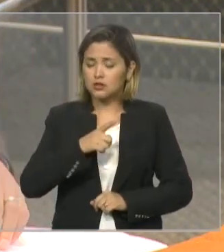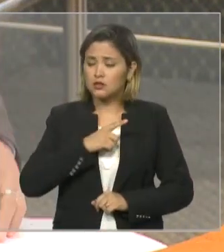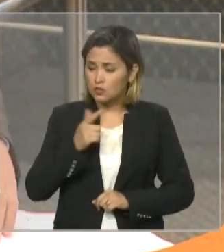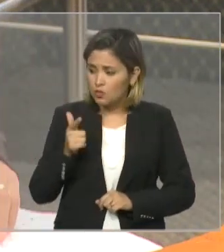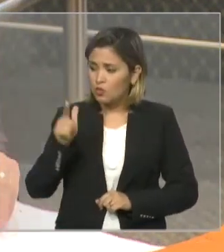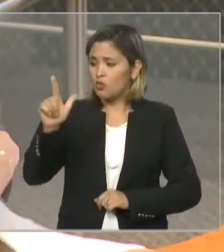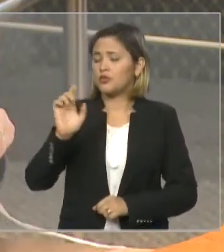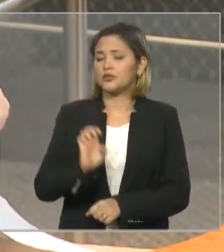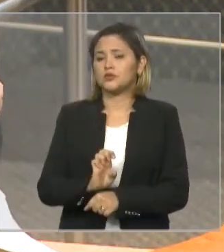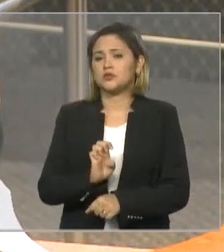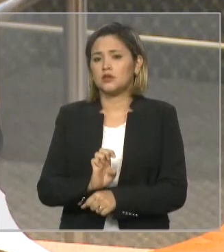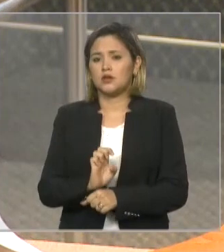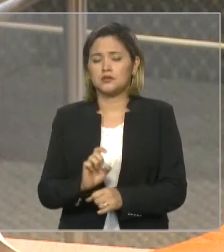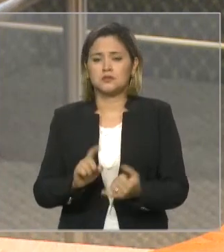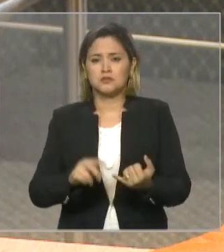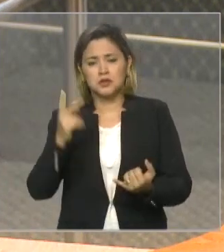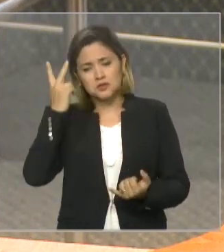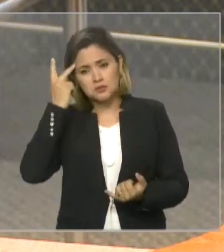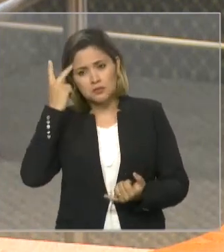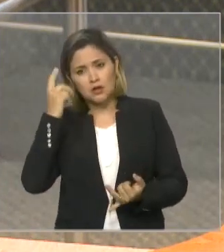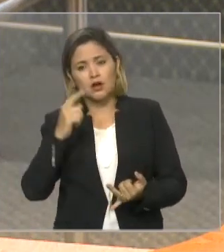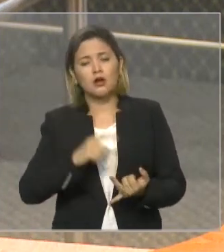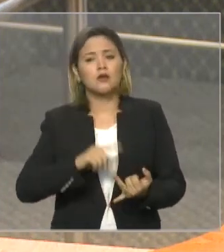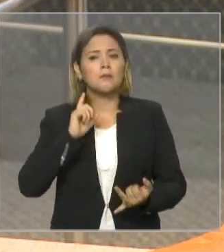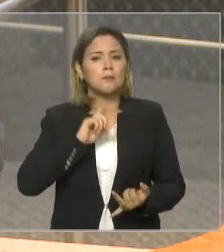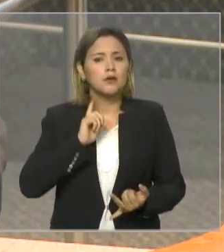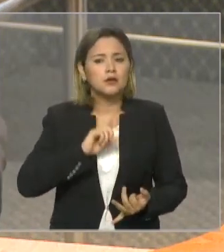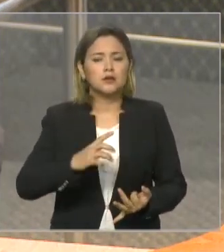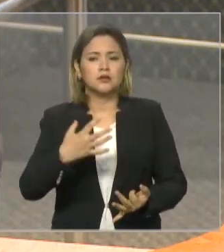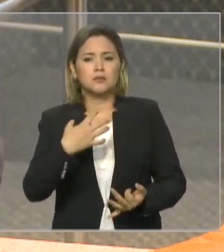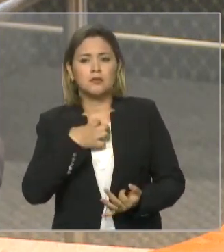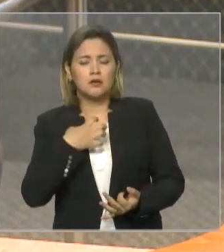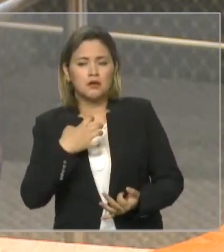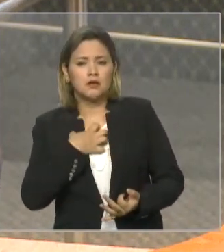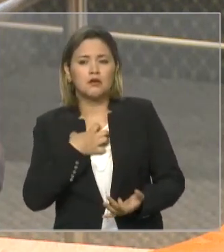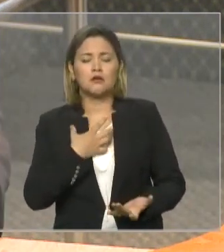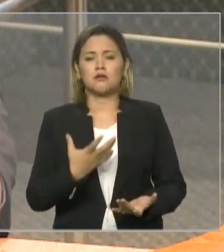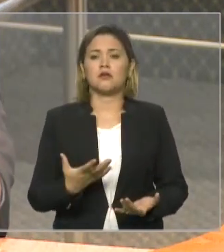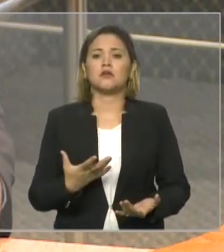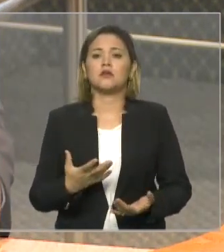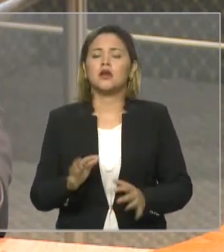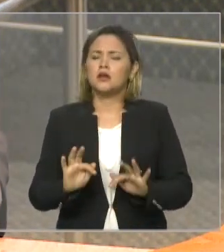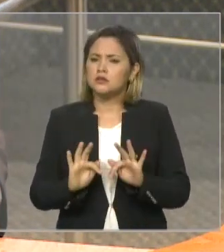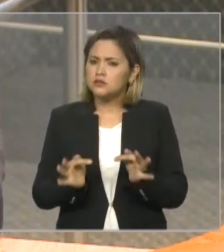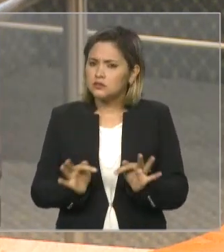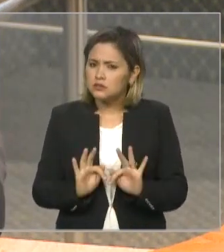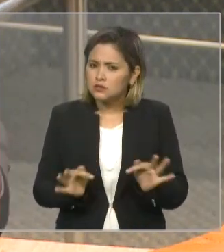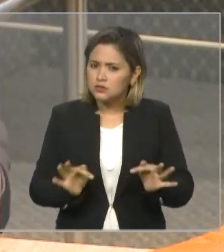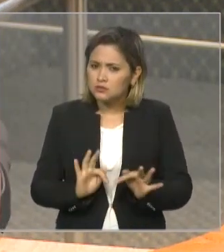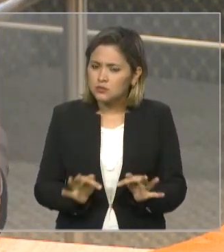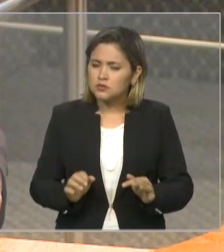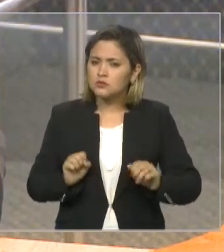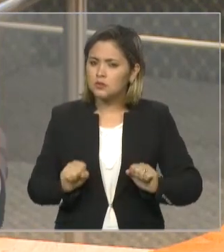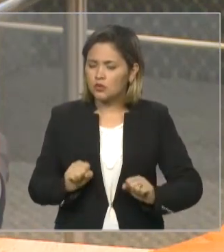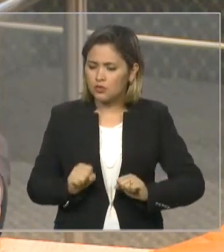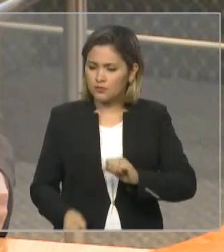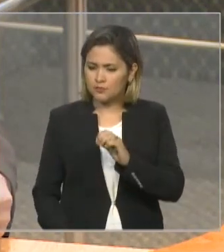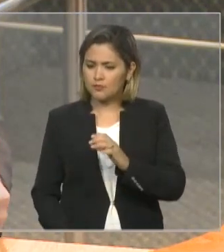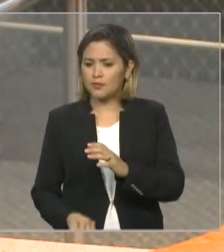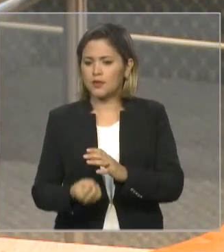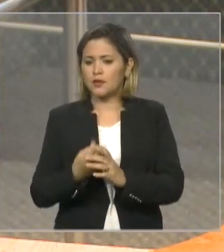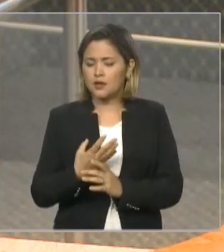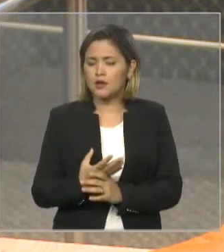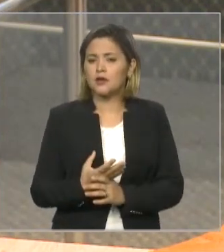São Paulo, estado de Minas Gerais, da Bahia. E algo simples, algo que possa ser criado para